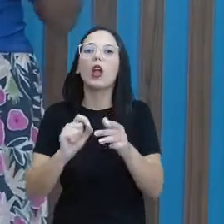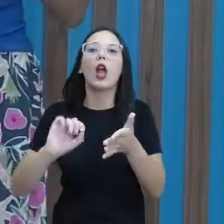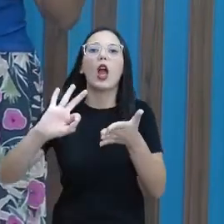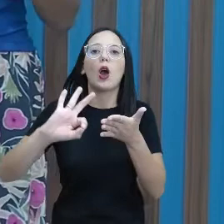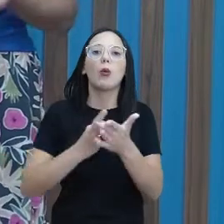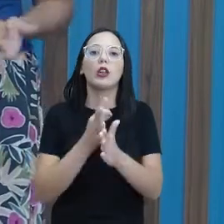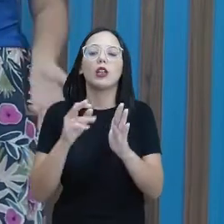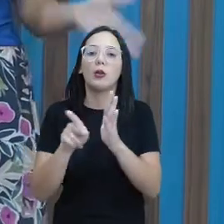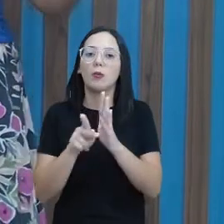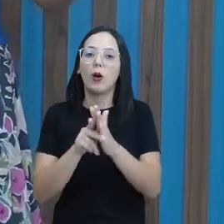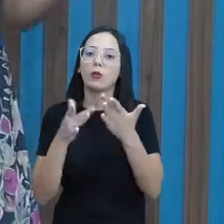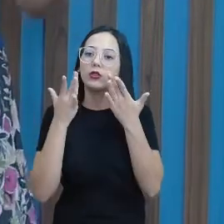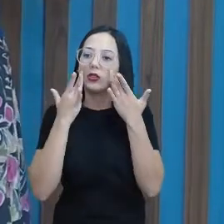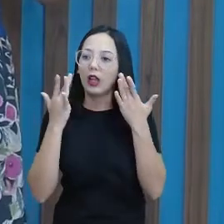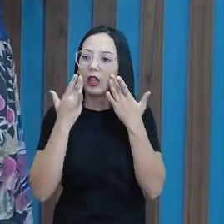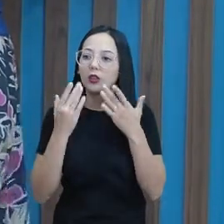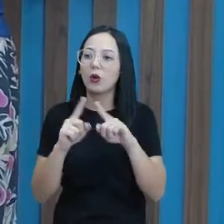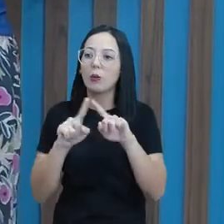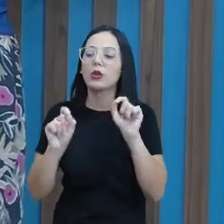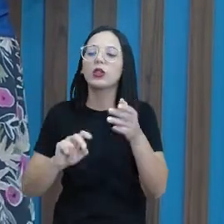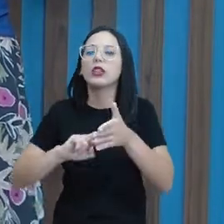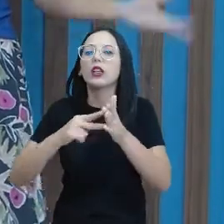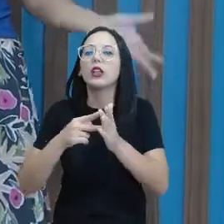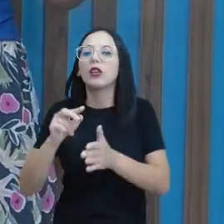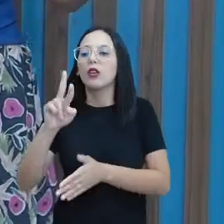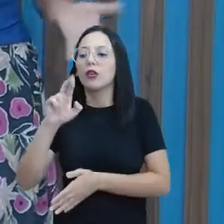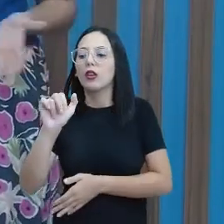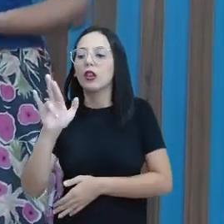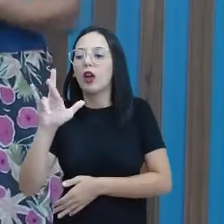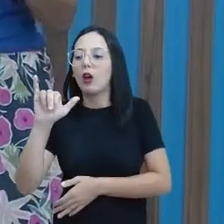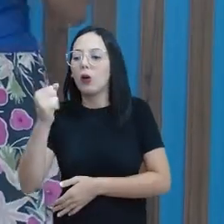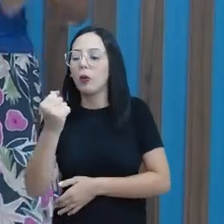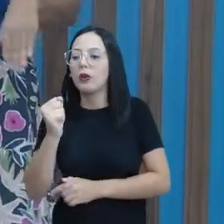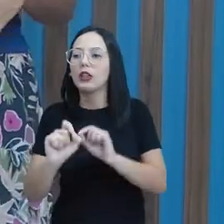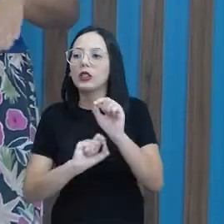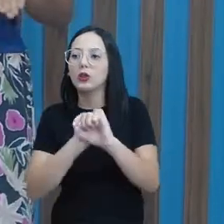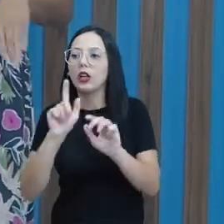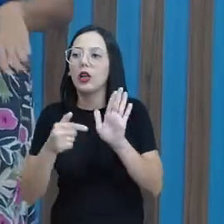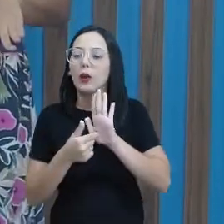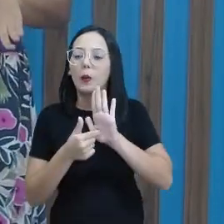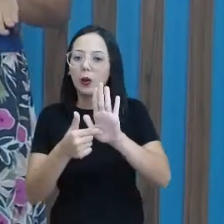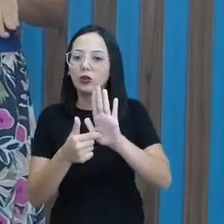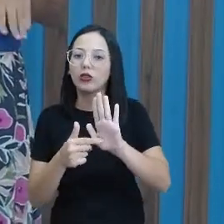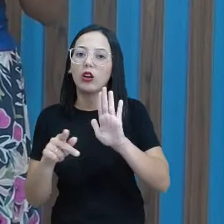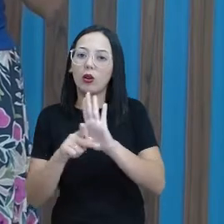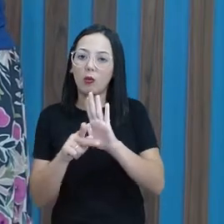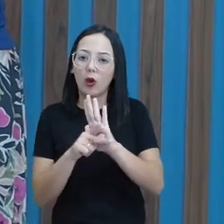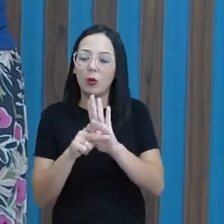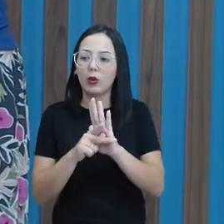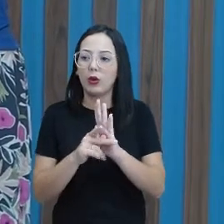peças de teatro. Aí vocês, mas Camille, o que é rubrica? As rubricas são as indicações cênicas.